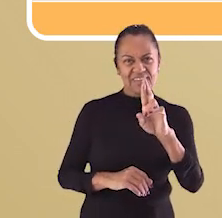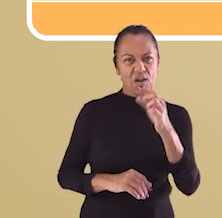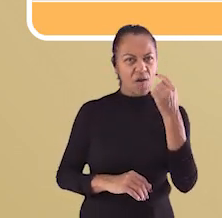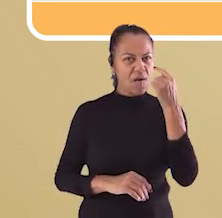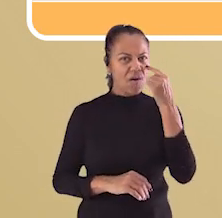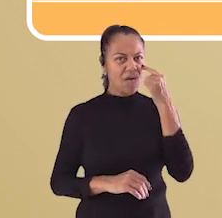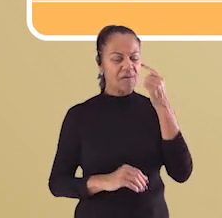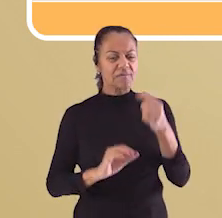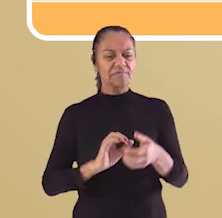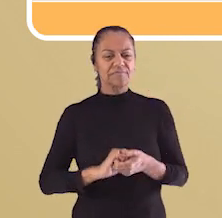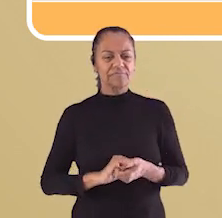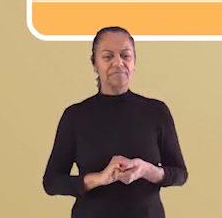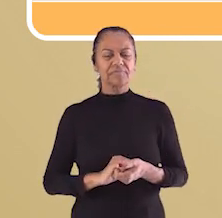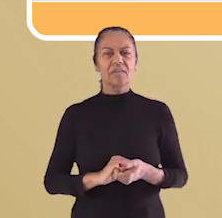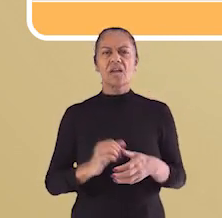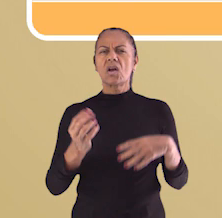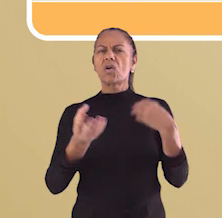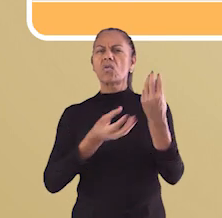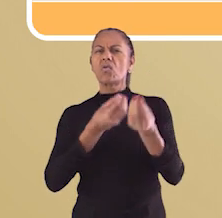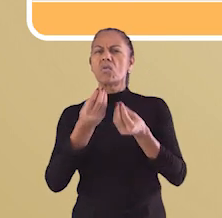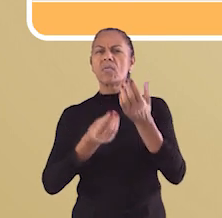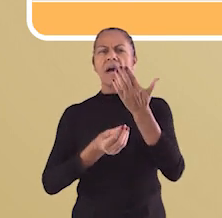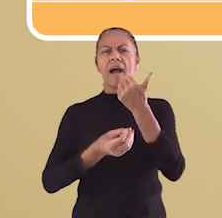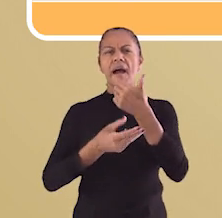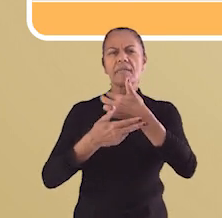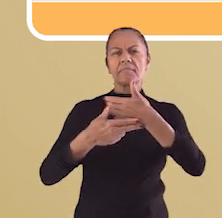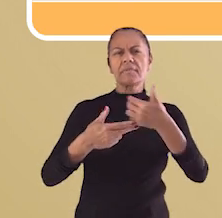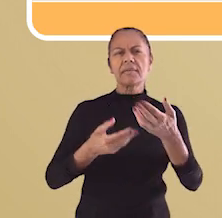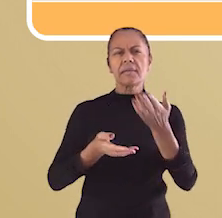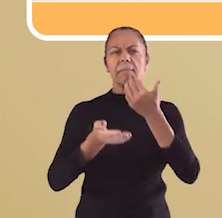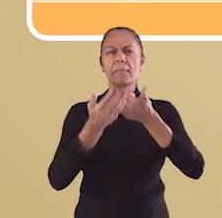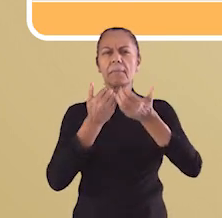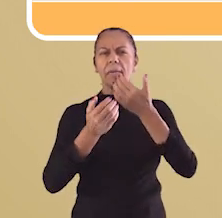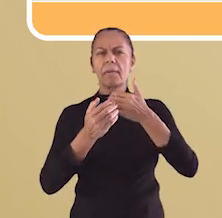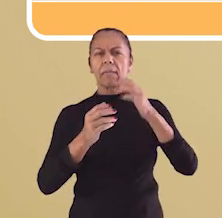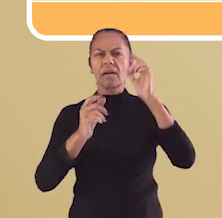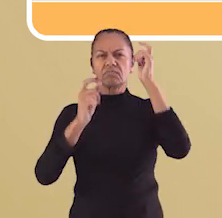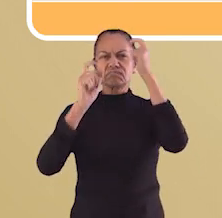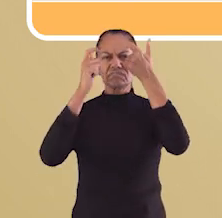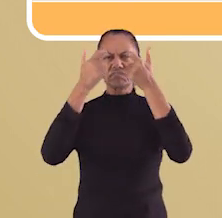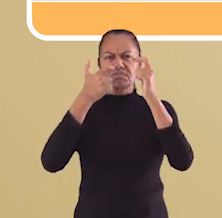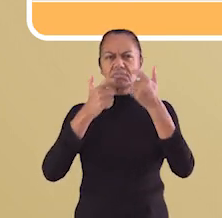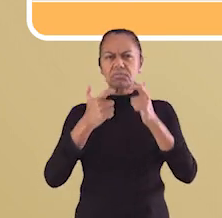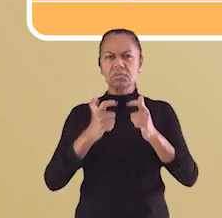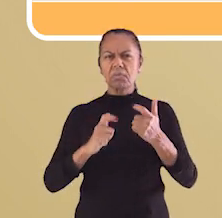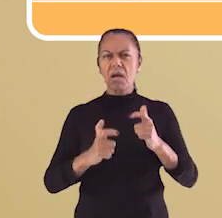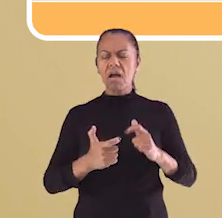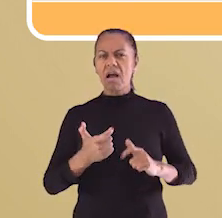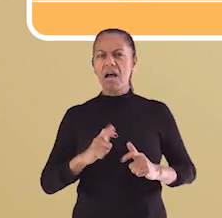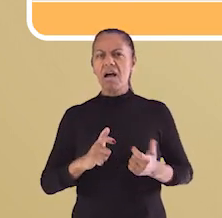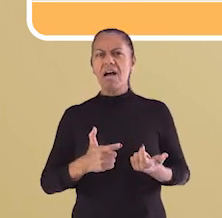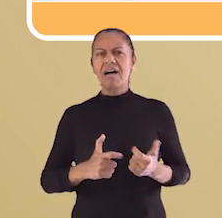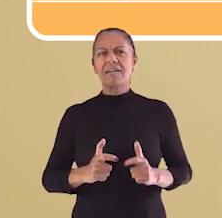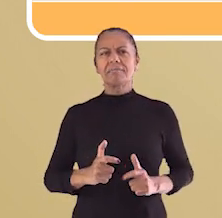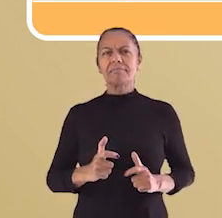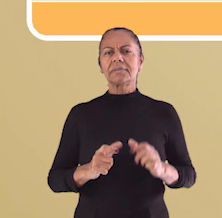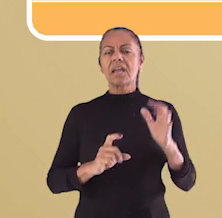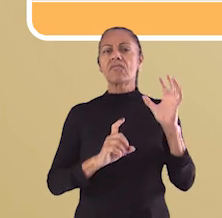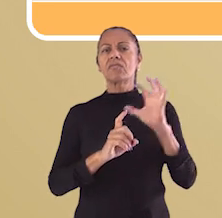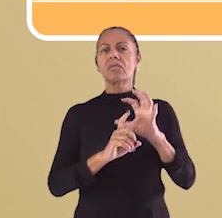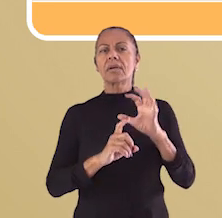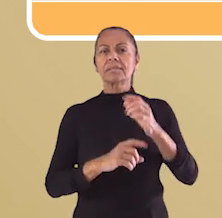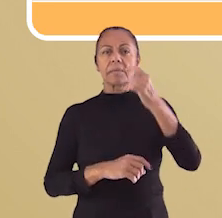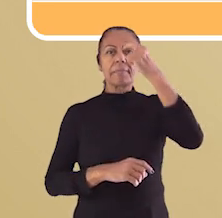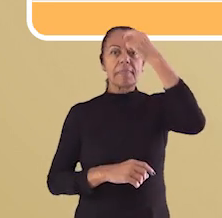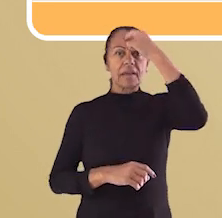gente já consegue responder? Dá uma olhadinha. Como os distúrbios alimentares podem afetar a mente e o corpo? Vamos lá